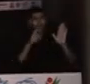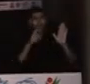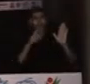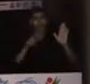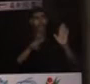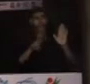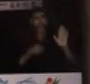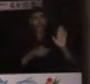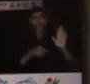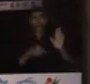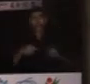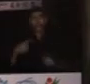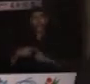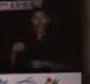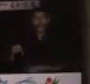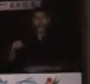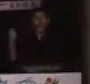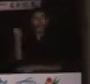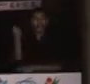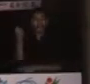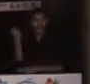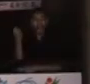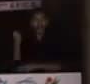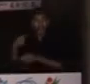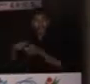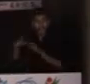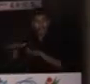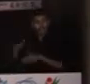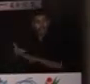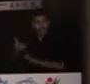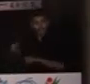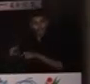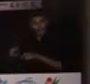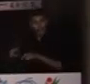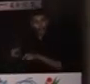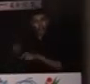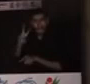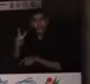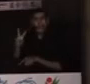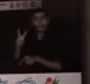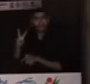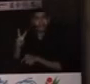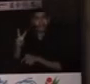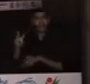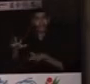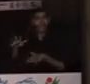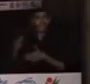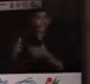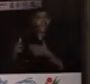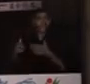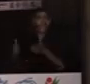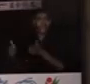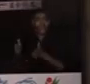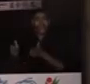Aqui no Rio Grande do Sul Nas cidades Aqui do interior Às vezes Você vê Na imprensa As situações Mais chatas Às vezes Você